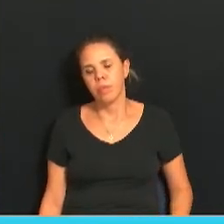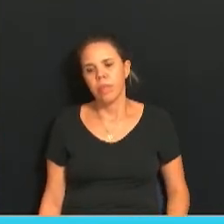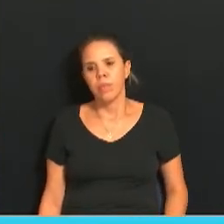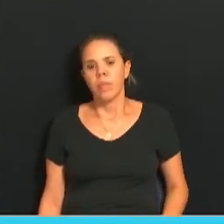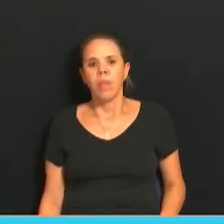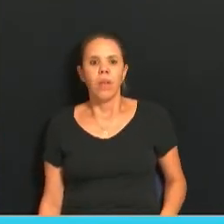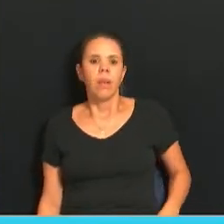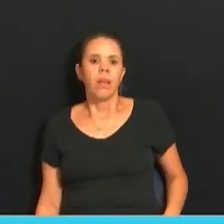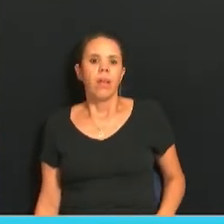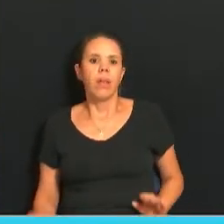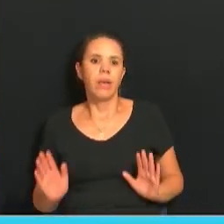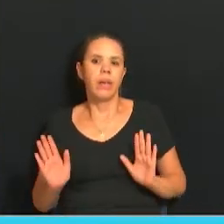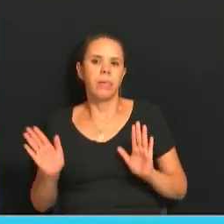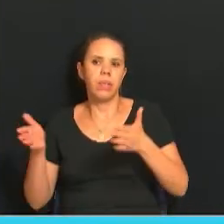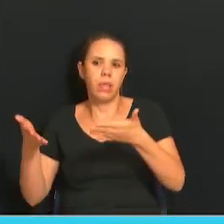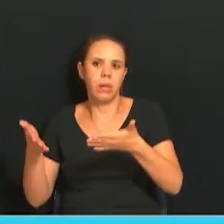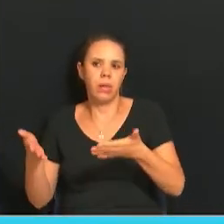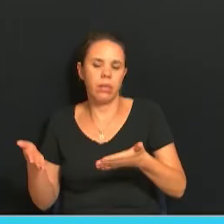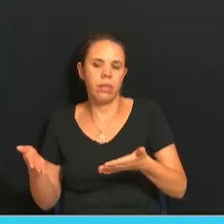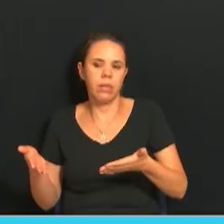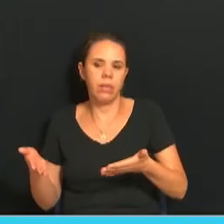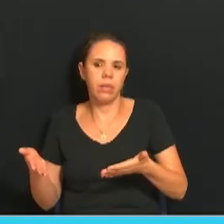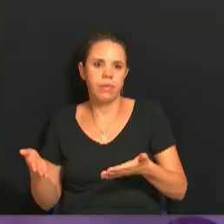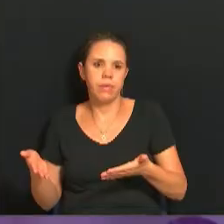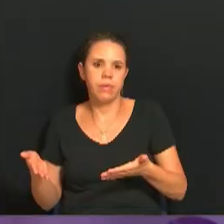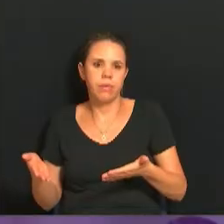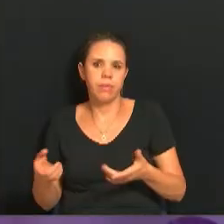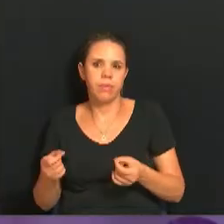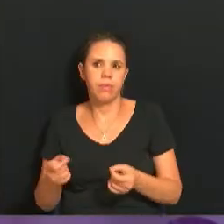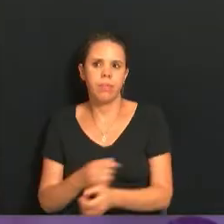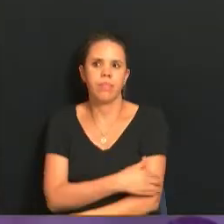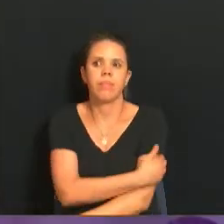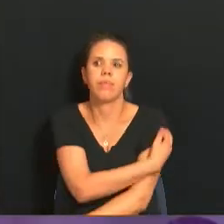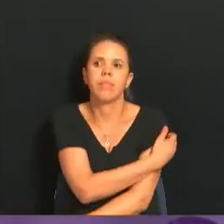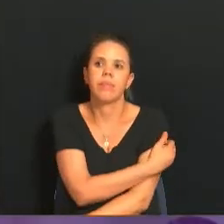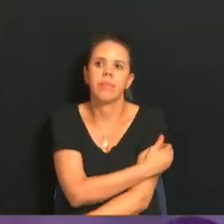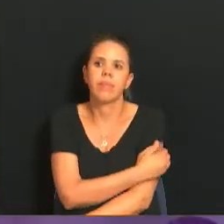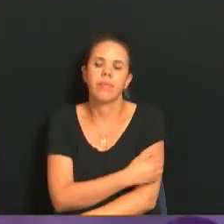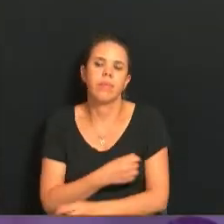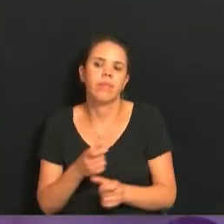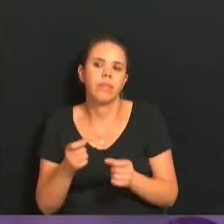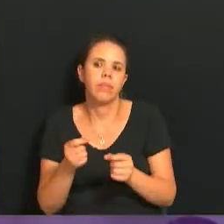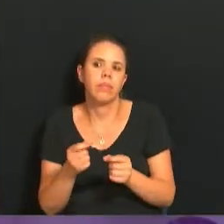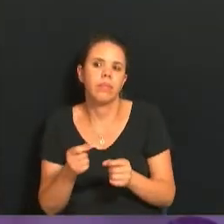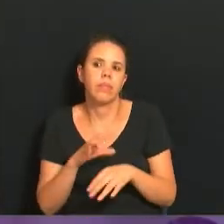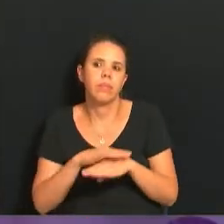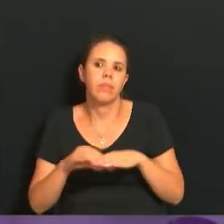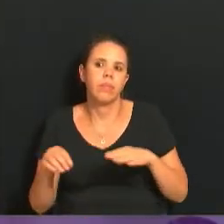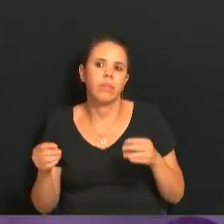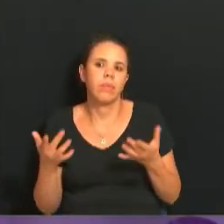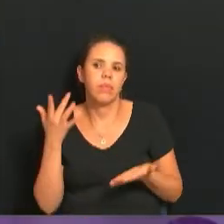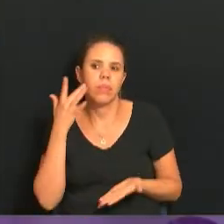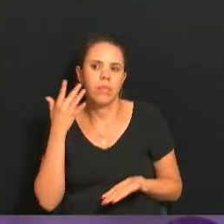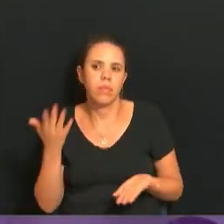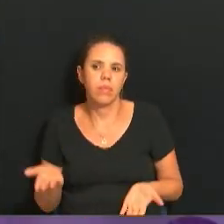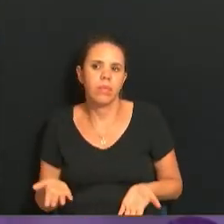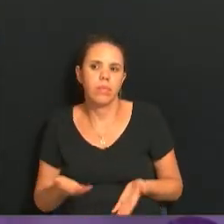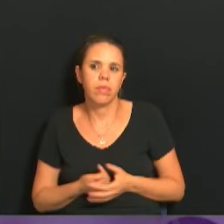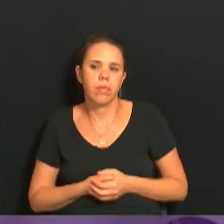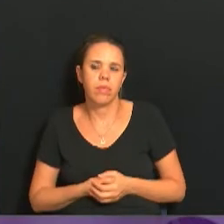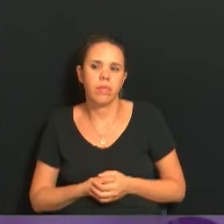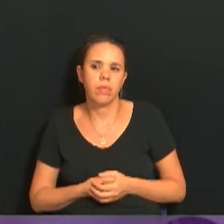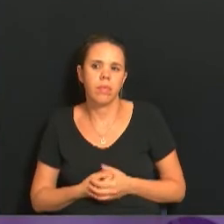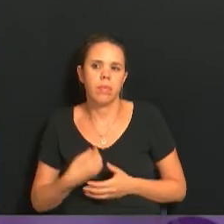dizer, o foco, né, do diagnóstico do câncer renal. E esse é um câncer que tem cura? O que o senhor vê na prática aí ao longo da